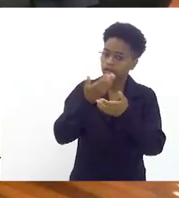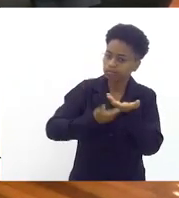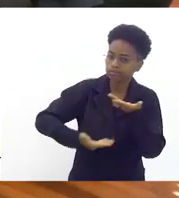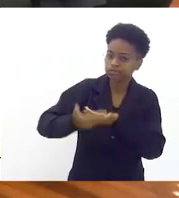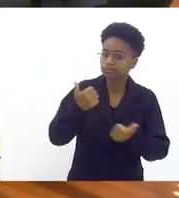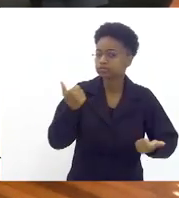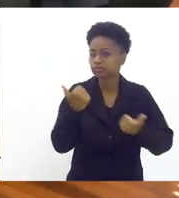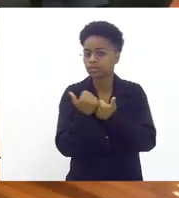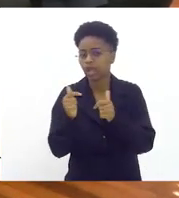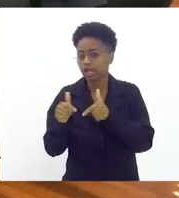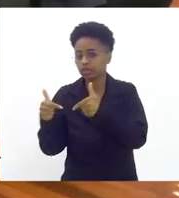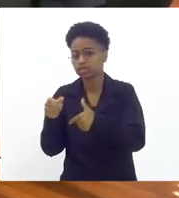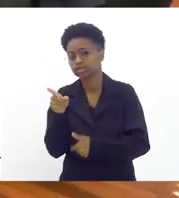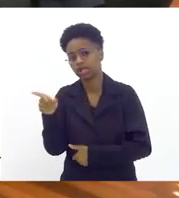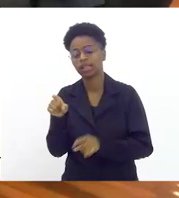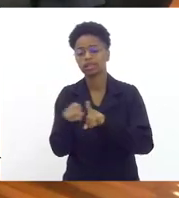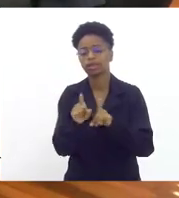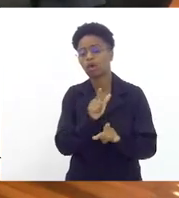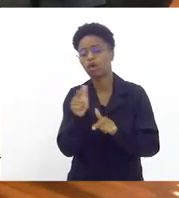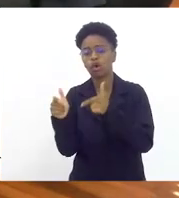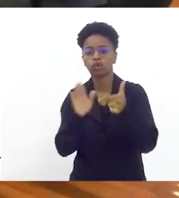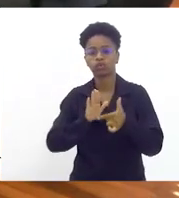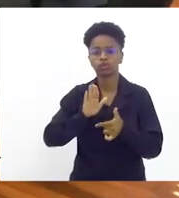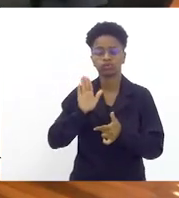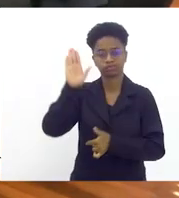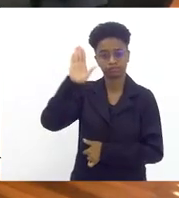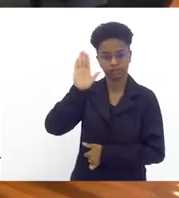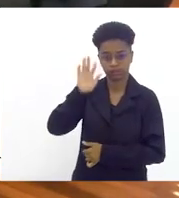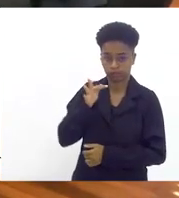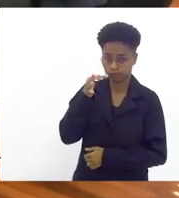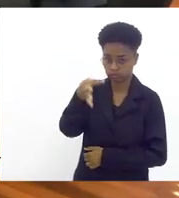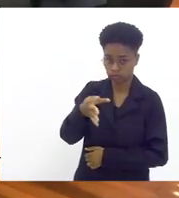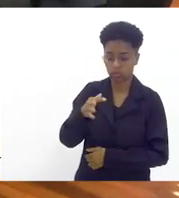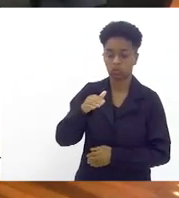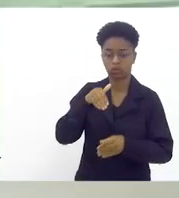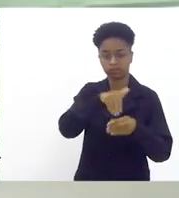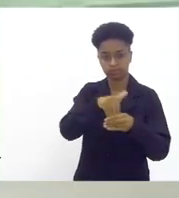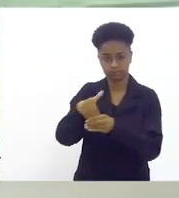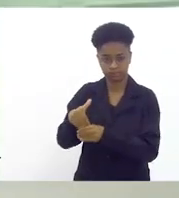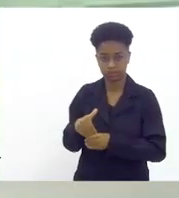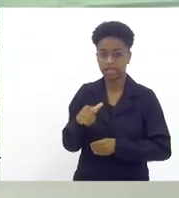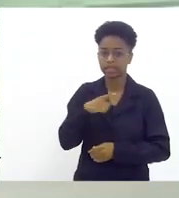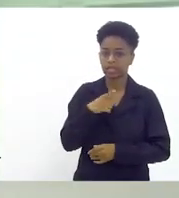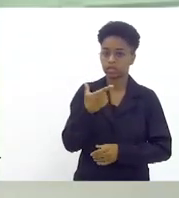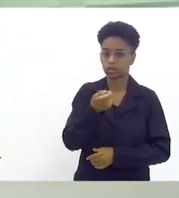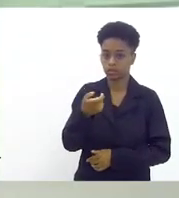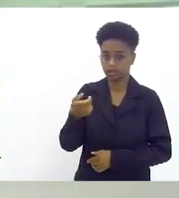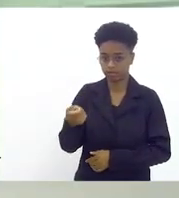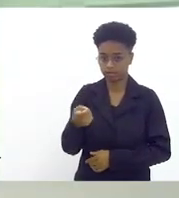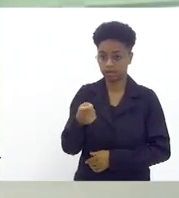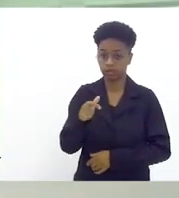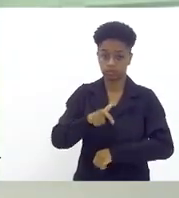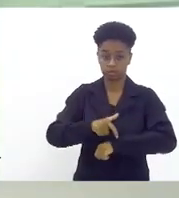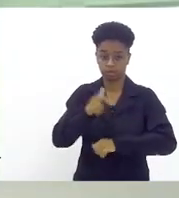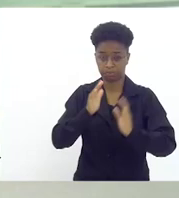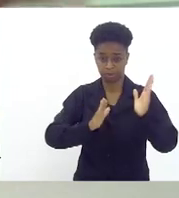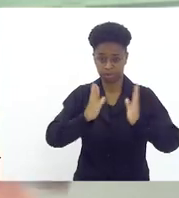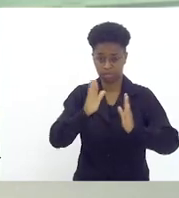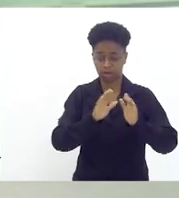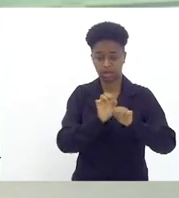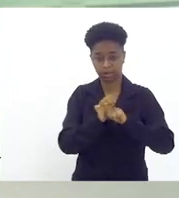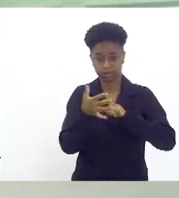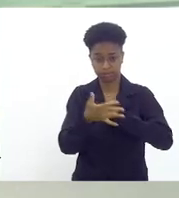assim como vão vir muitos outros candidatos, né, aí nessas próximas eleições. Tivemos aí em 2020, no meio da pandemia, uma